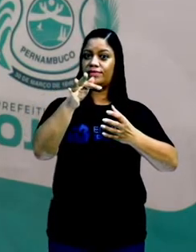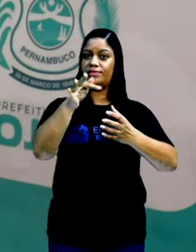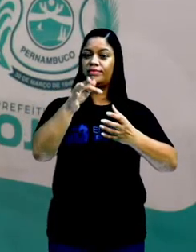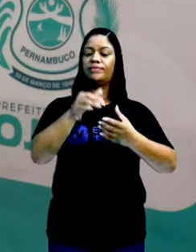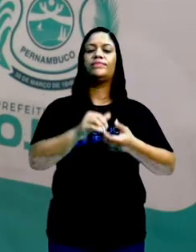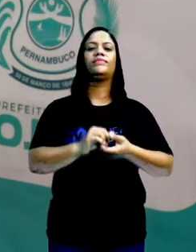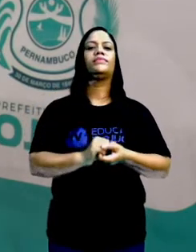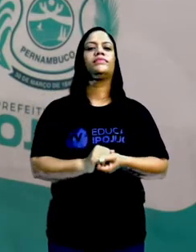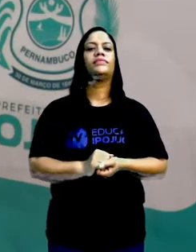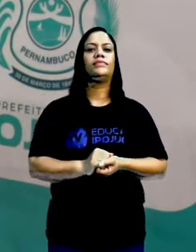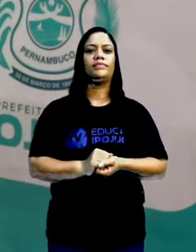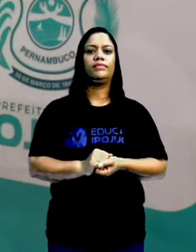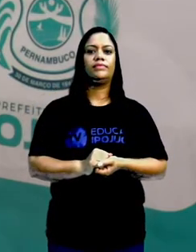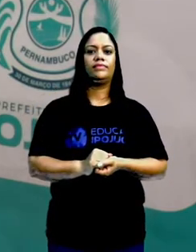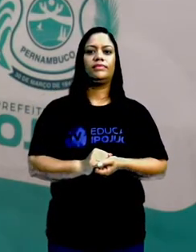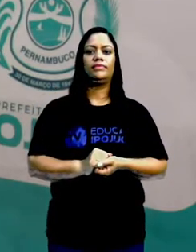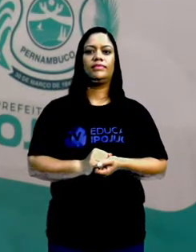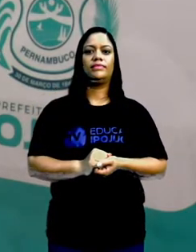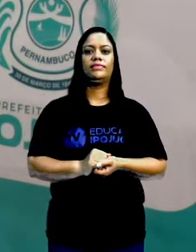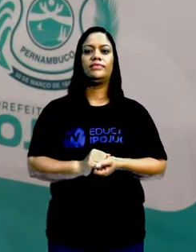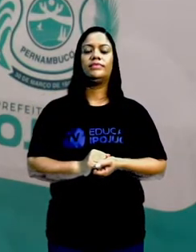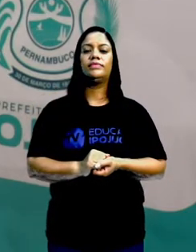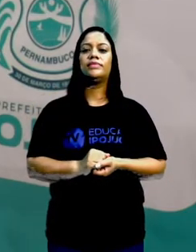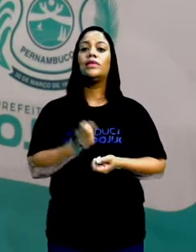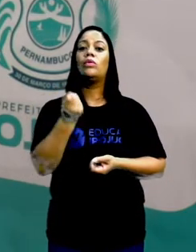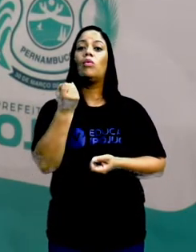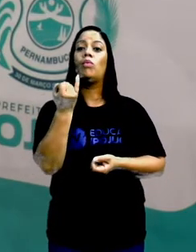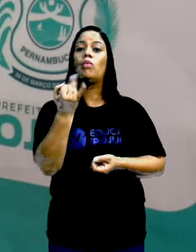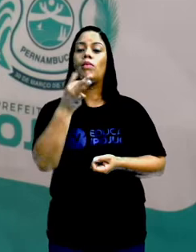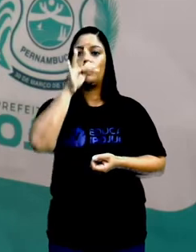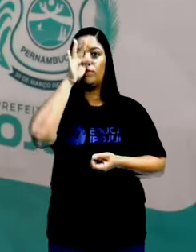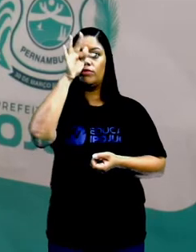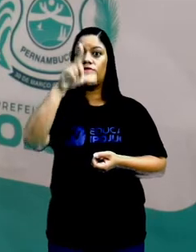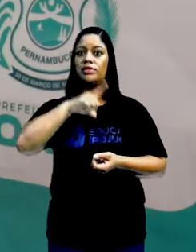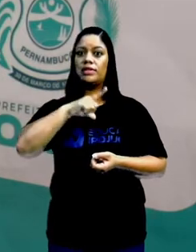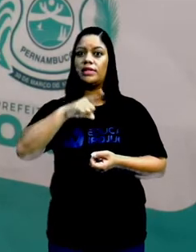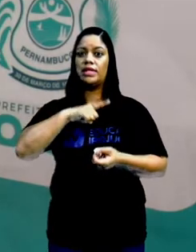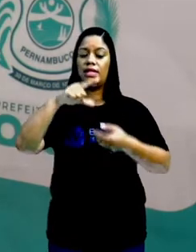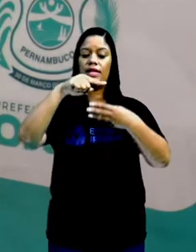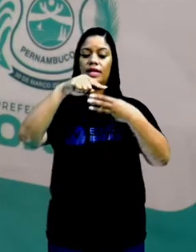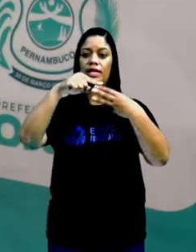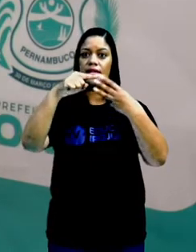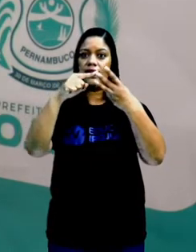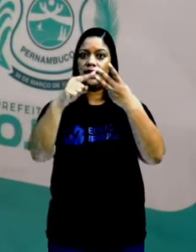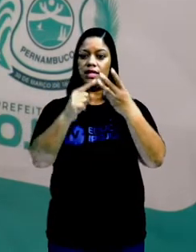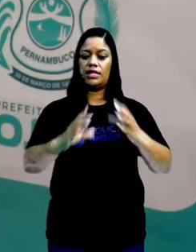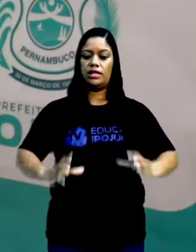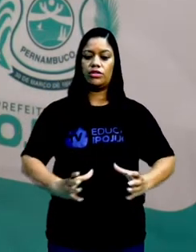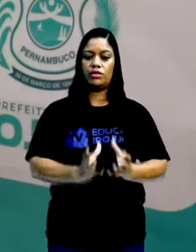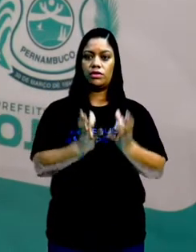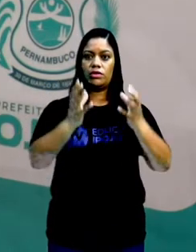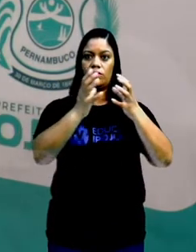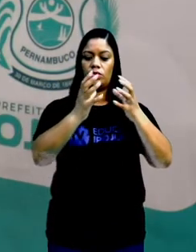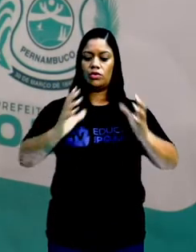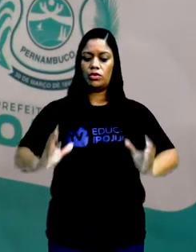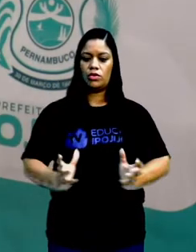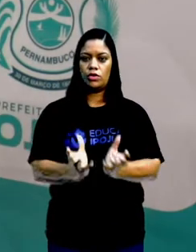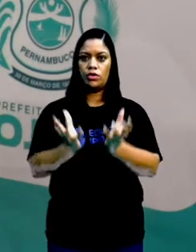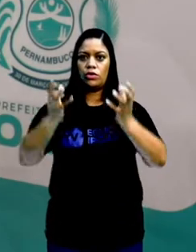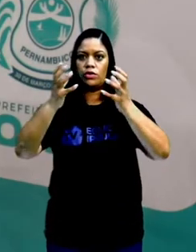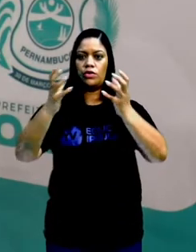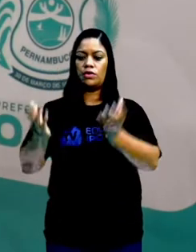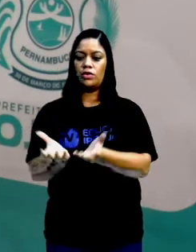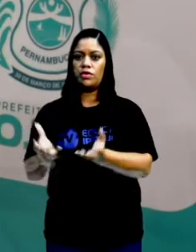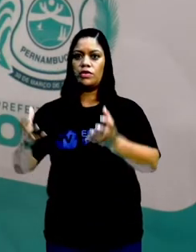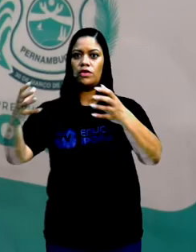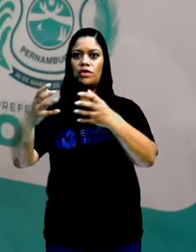olha a pergunta final. Quantas flores há em 3 buquês iguaizinho? Quantas que